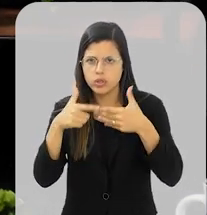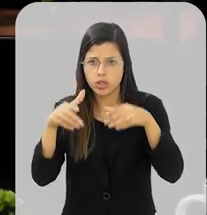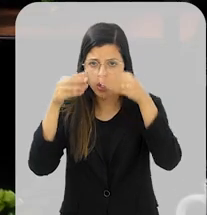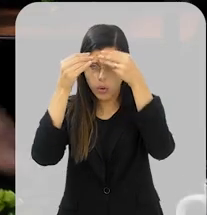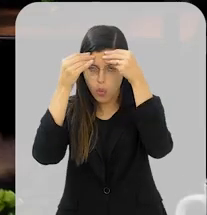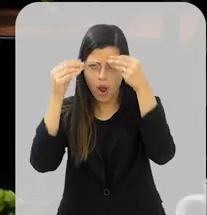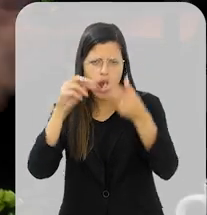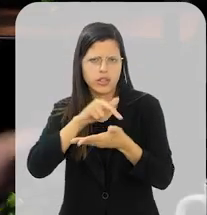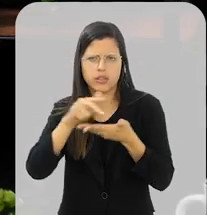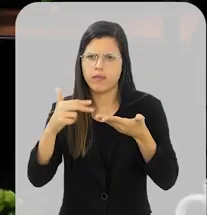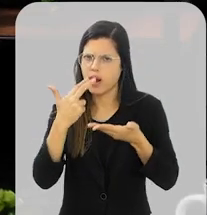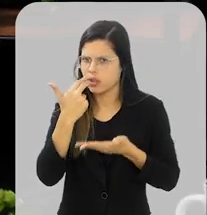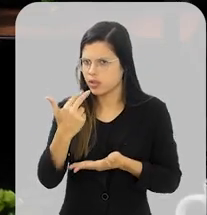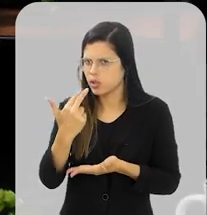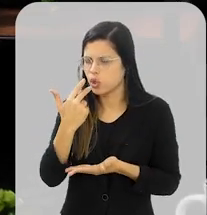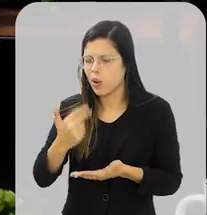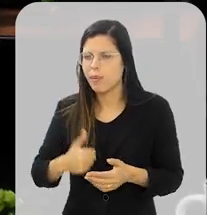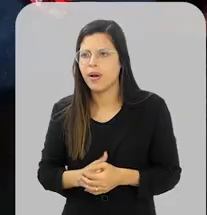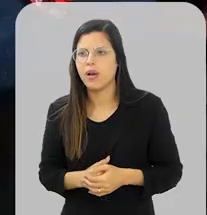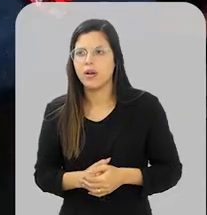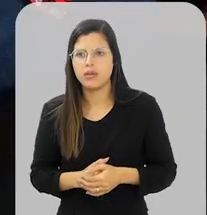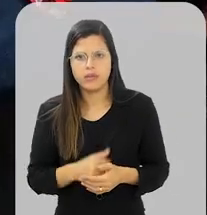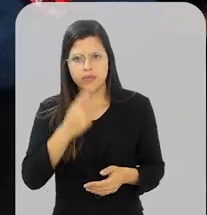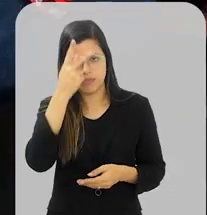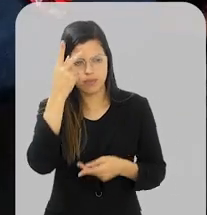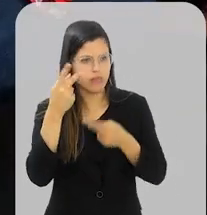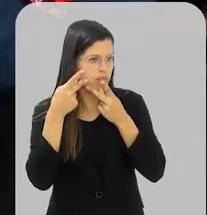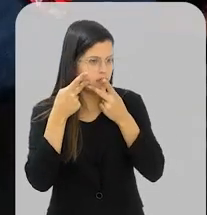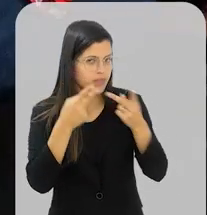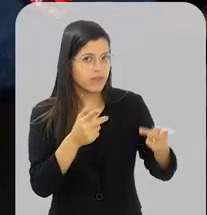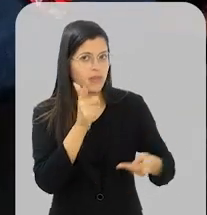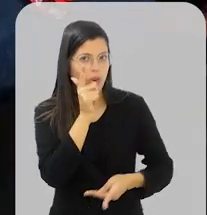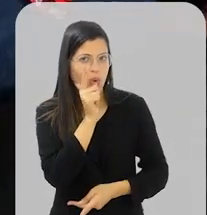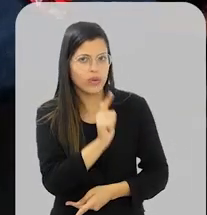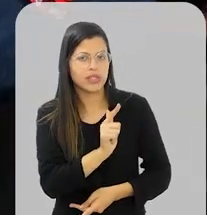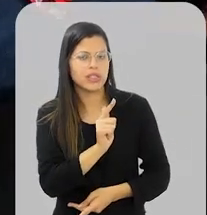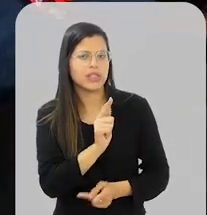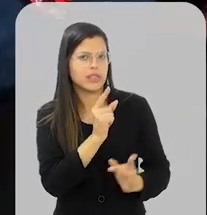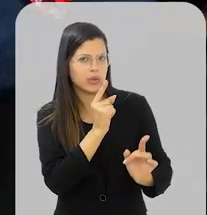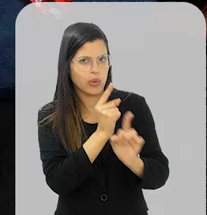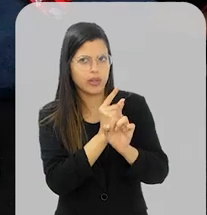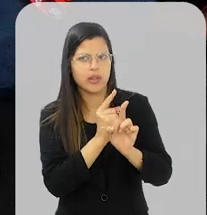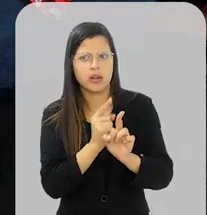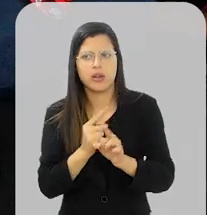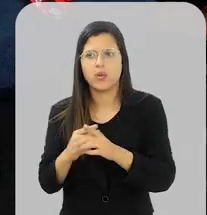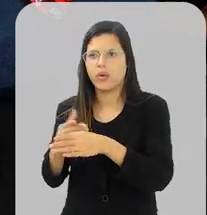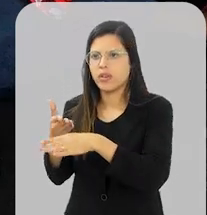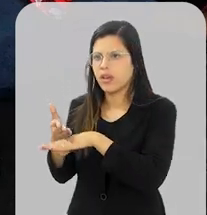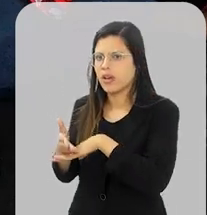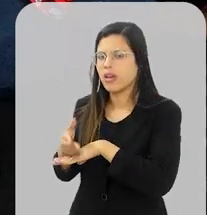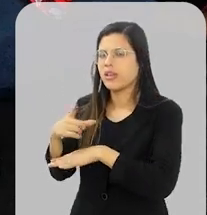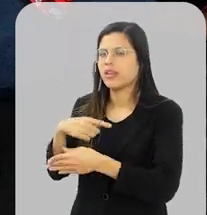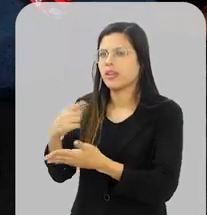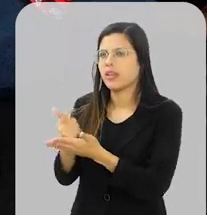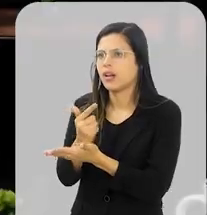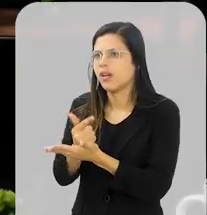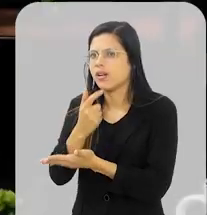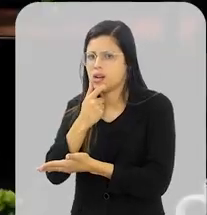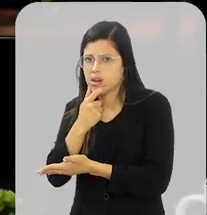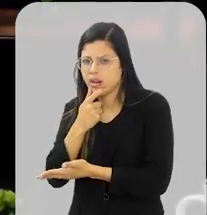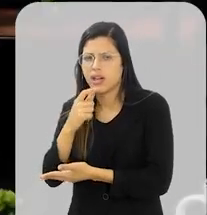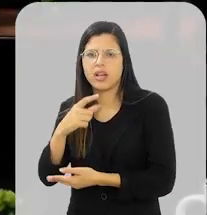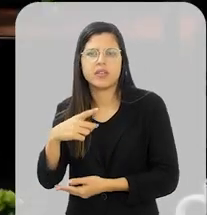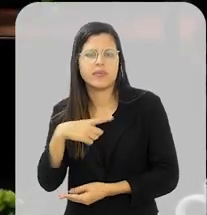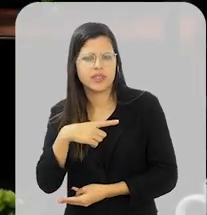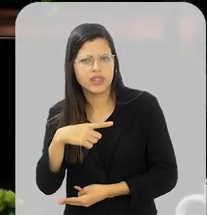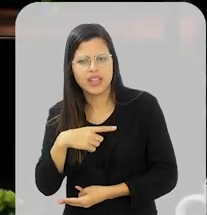lá, a gente vai levar vários idiomas. Daqueles que forem, sim, eles vão conseguir se sentir, encontrar. Quando entrar, tem livro em inglês?